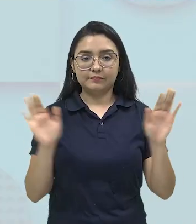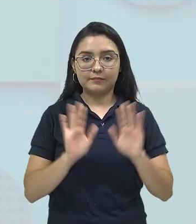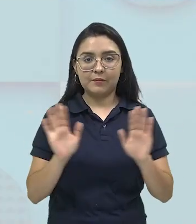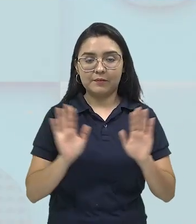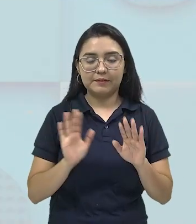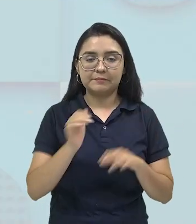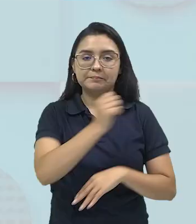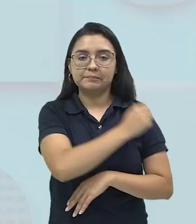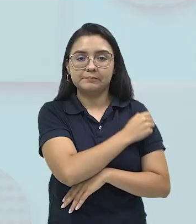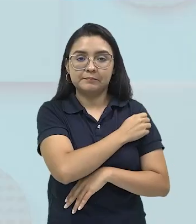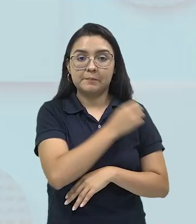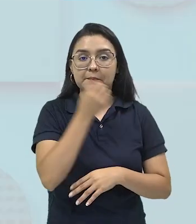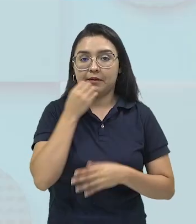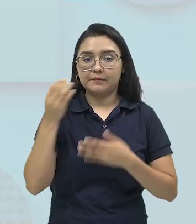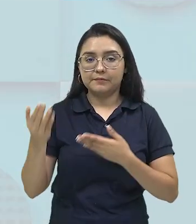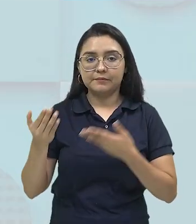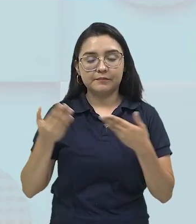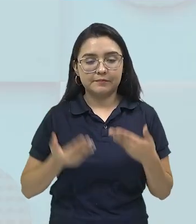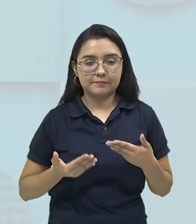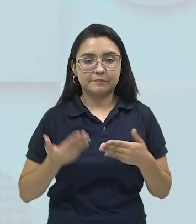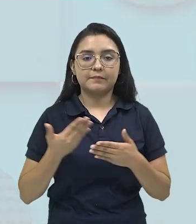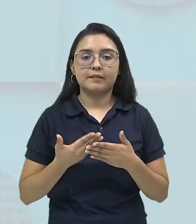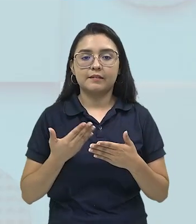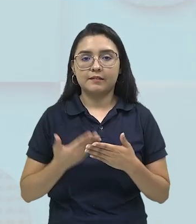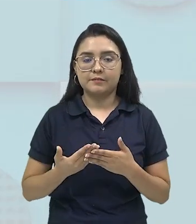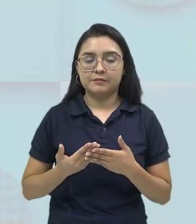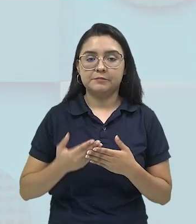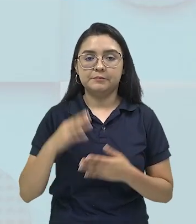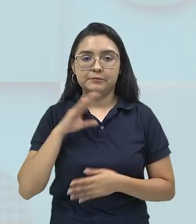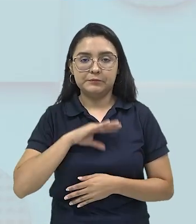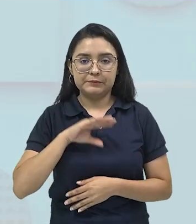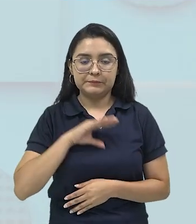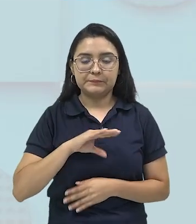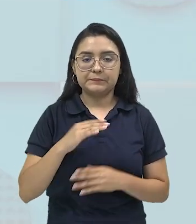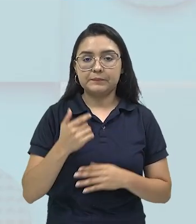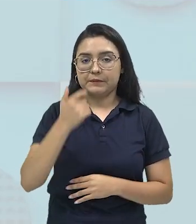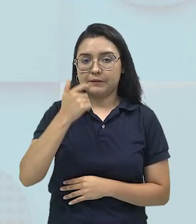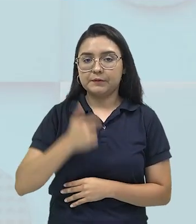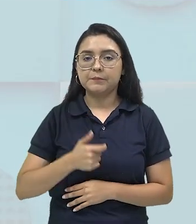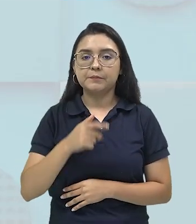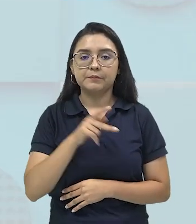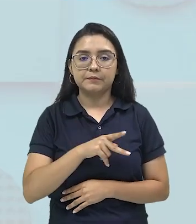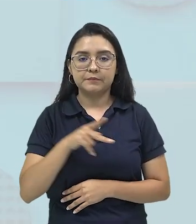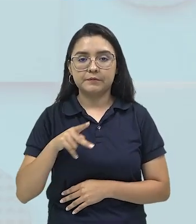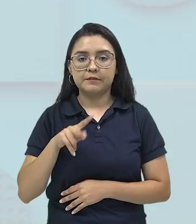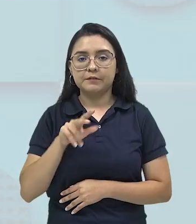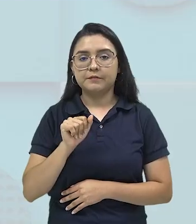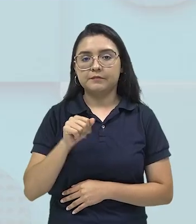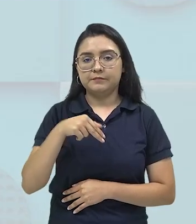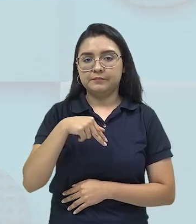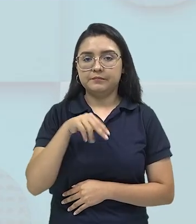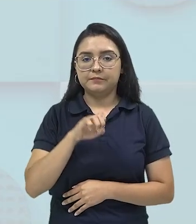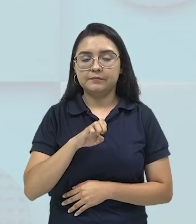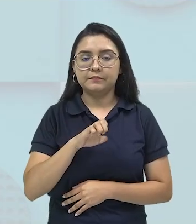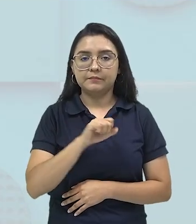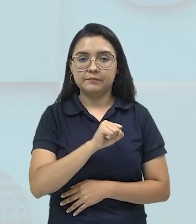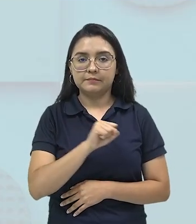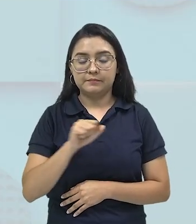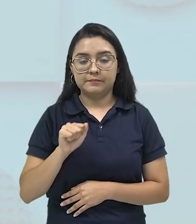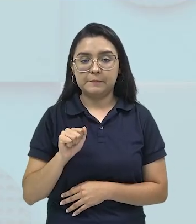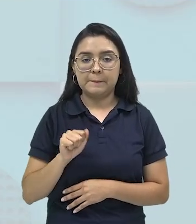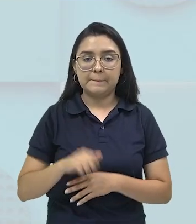meus queridos, sejam muito bem-vindos à nossa aula de língua portuguesa. Eu sou a professora